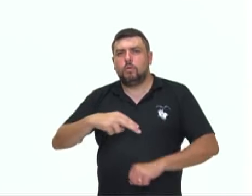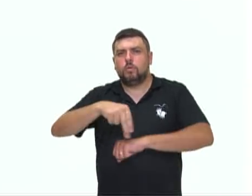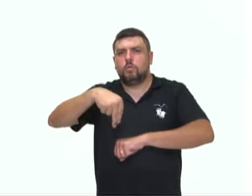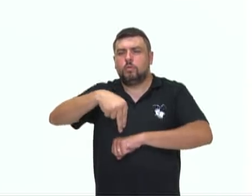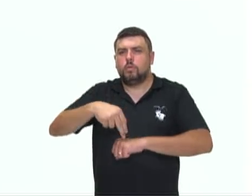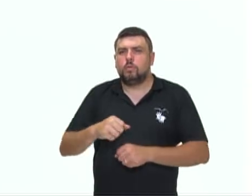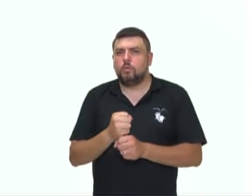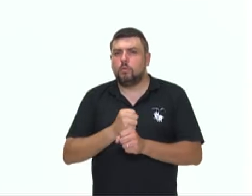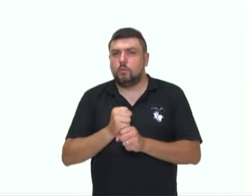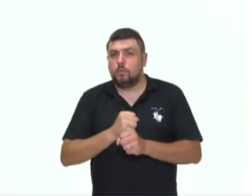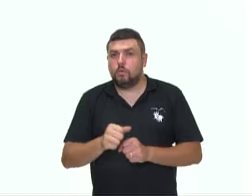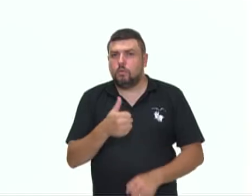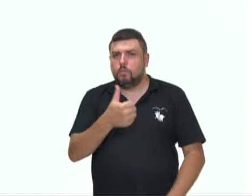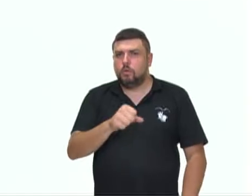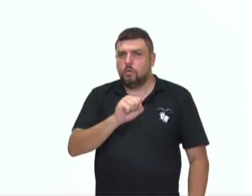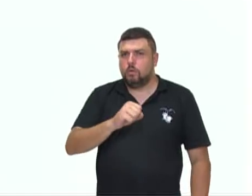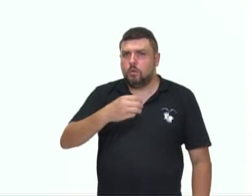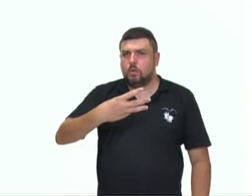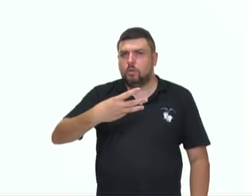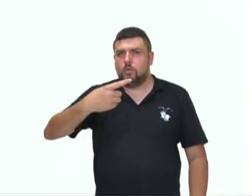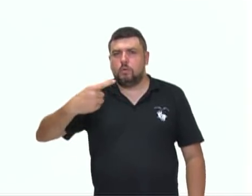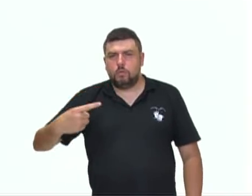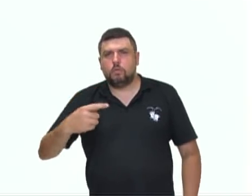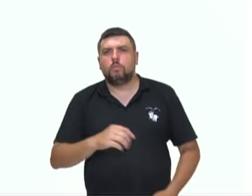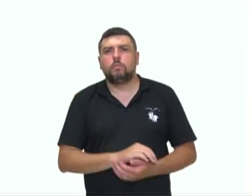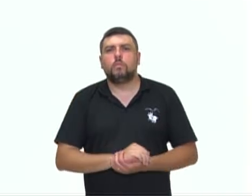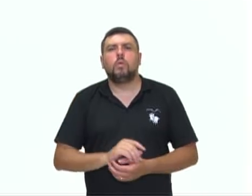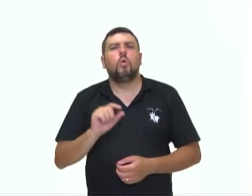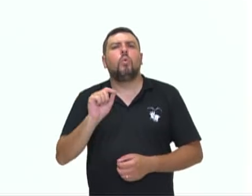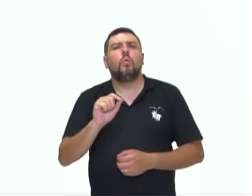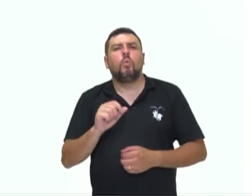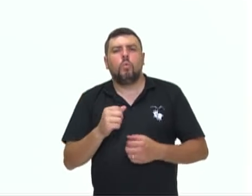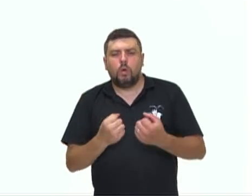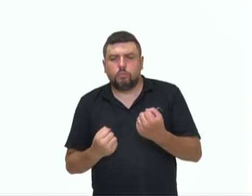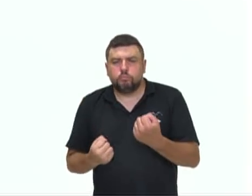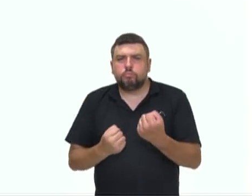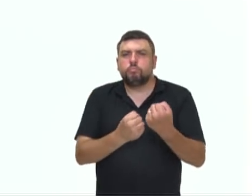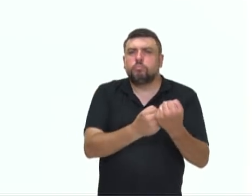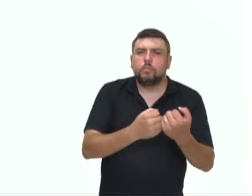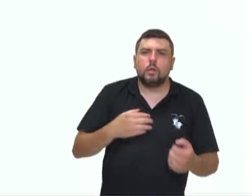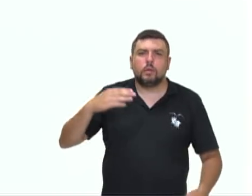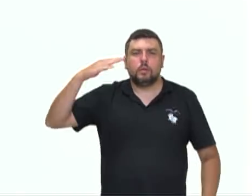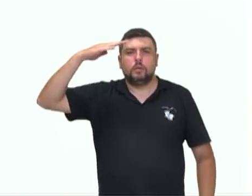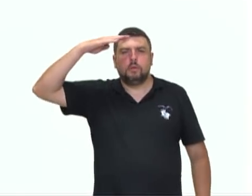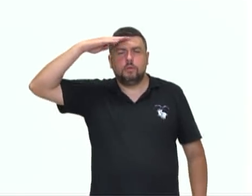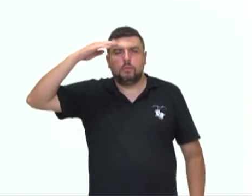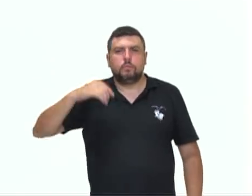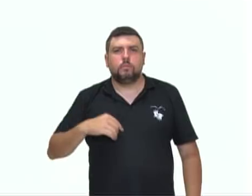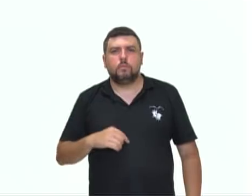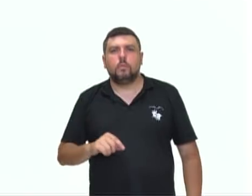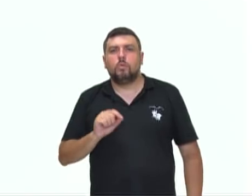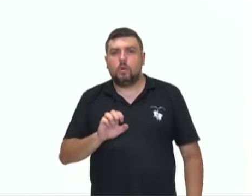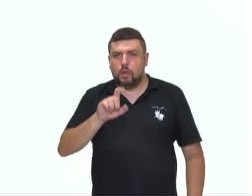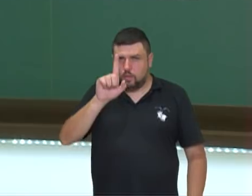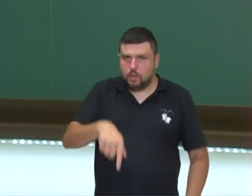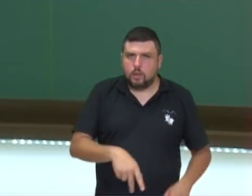1831. Ela foi criada para auxiliar as Forças Armadas. Ela era formada por cidadãos